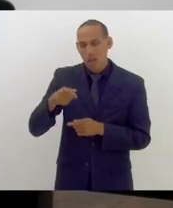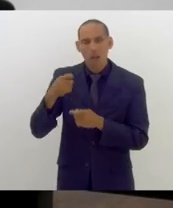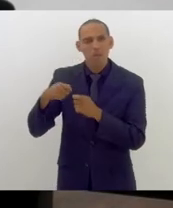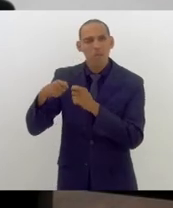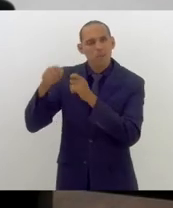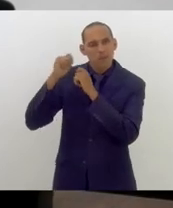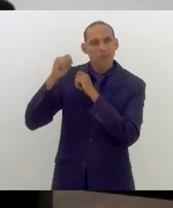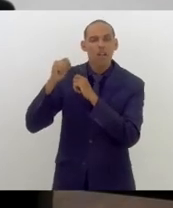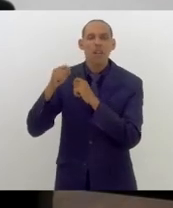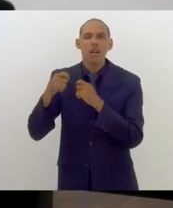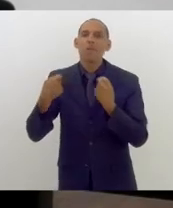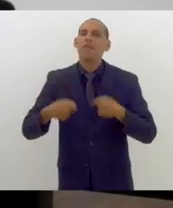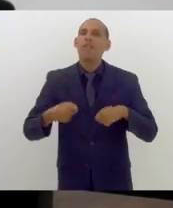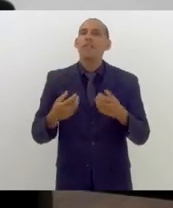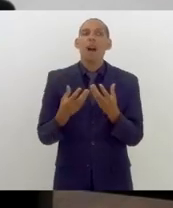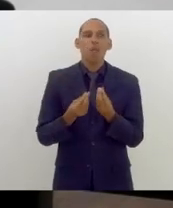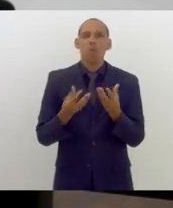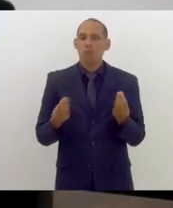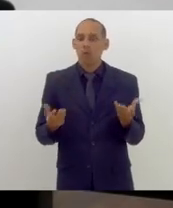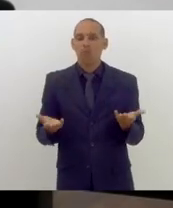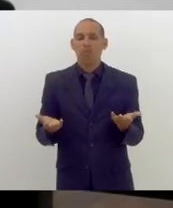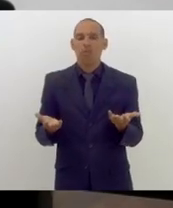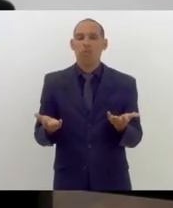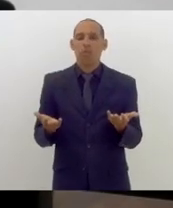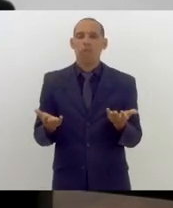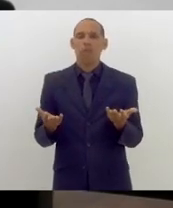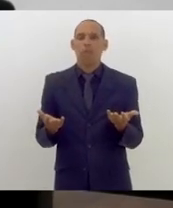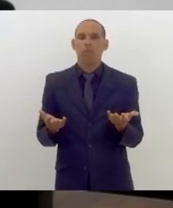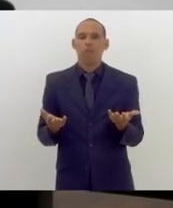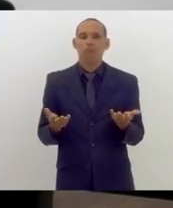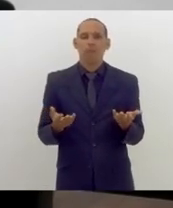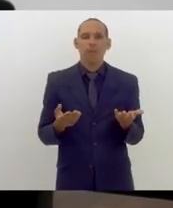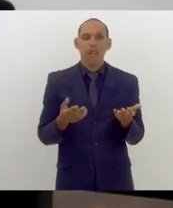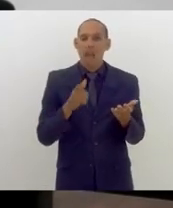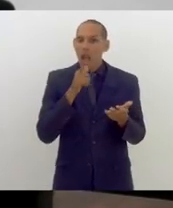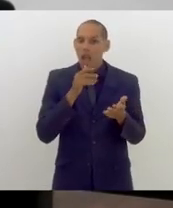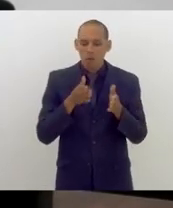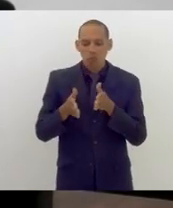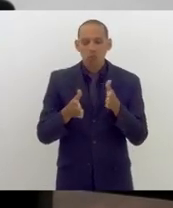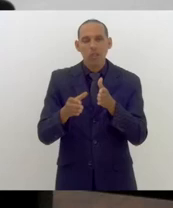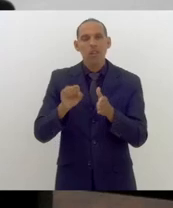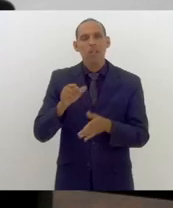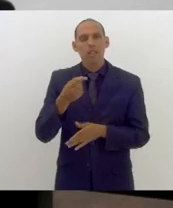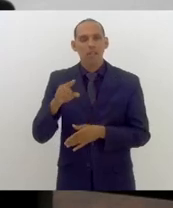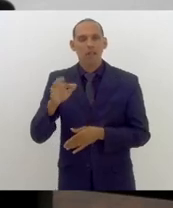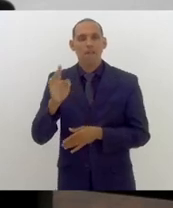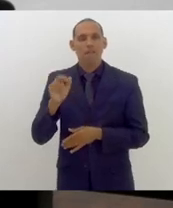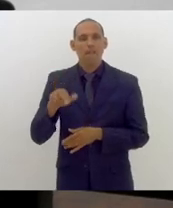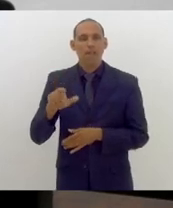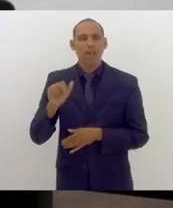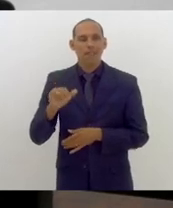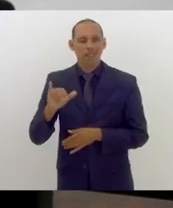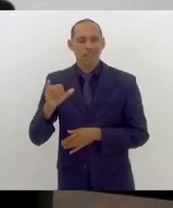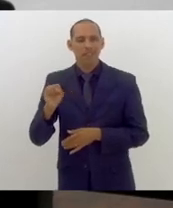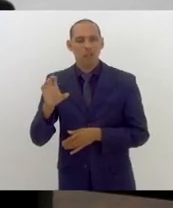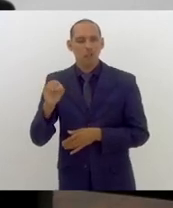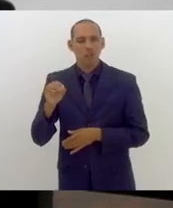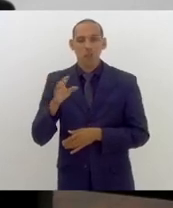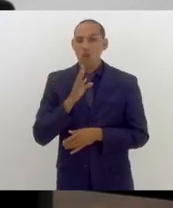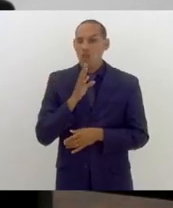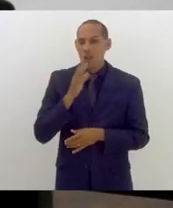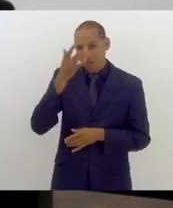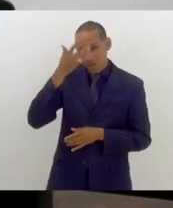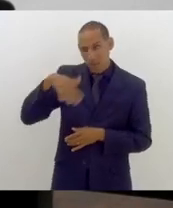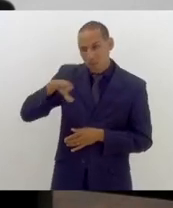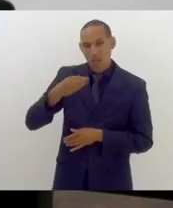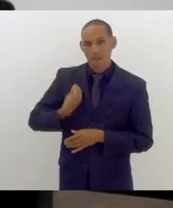precisando de muito e o dinheiro do Rio São Francisco Quem conhece aquela aquele morador ali sabe que